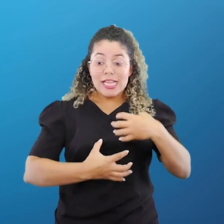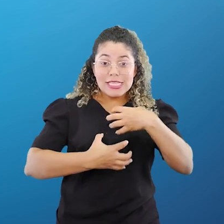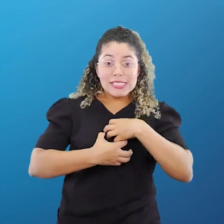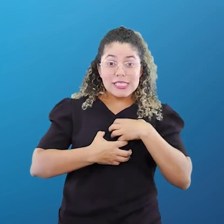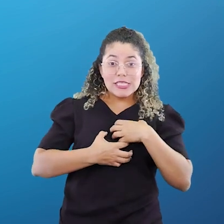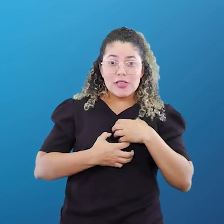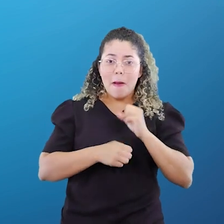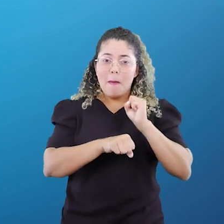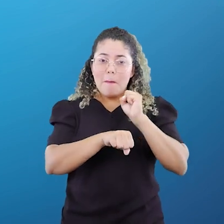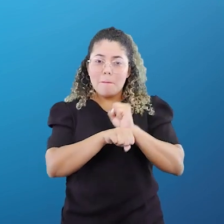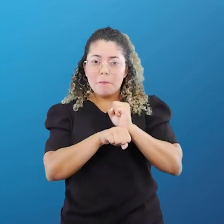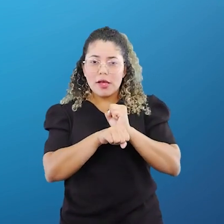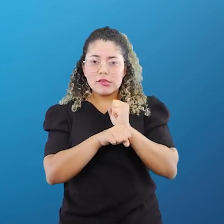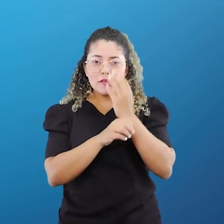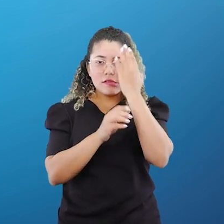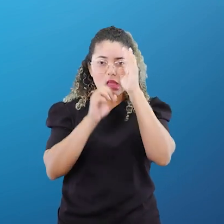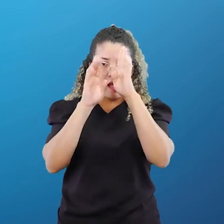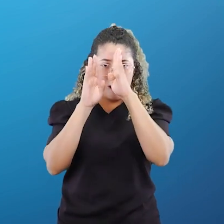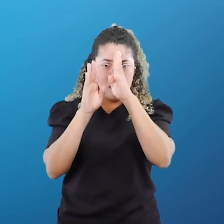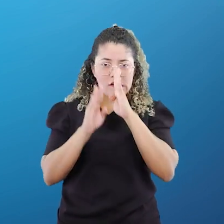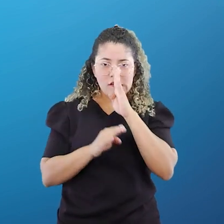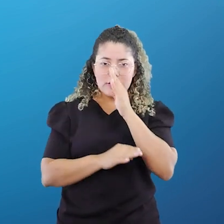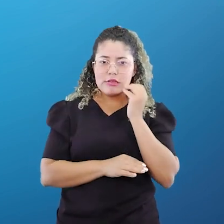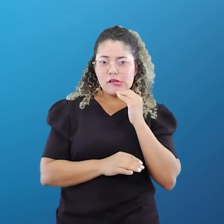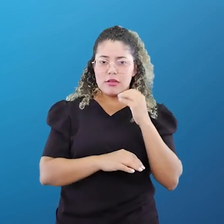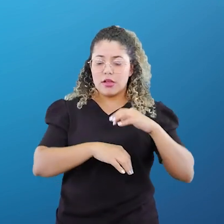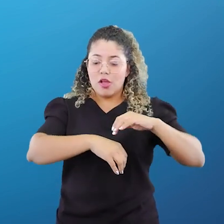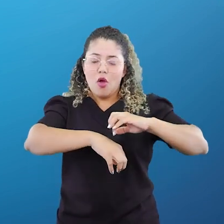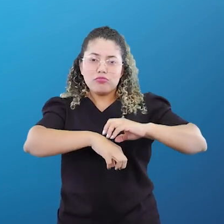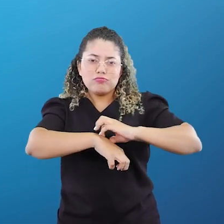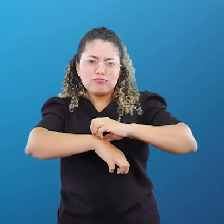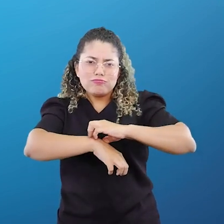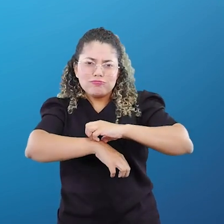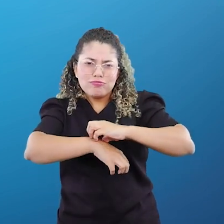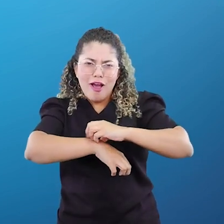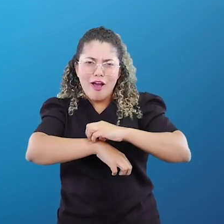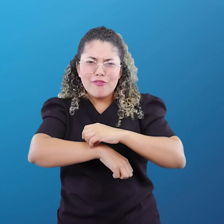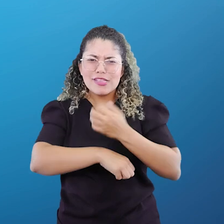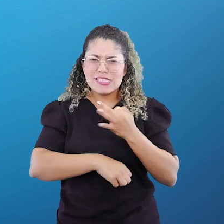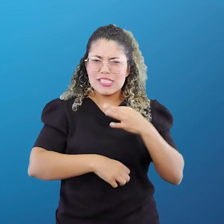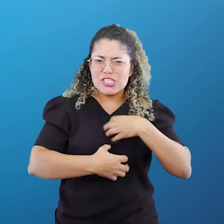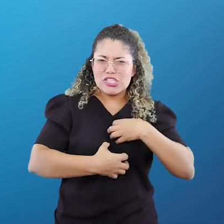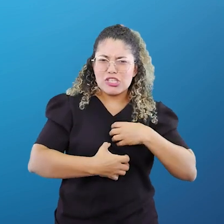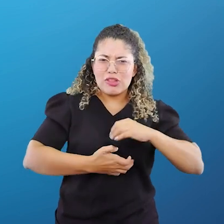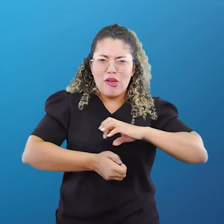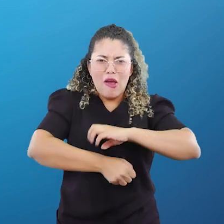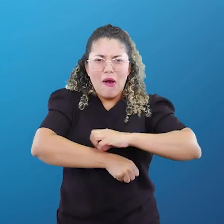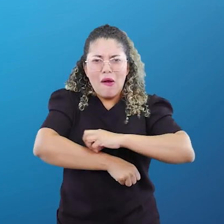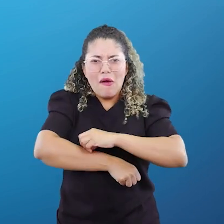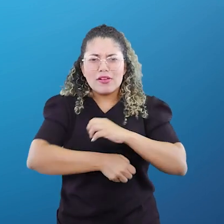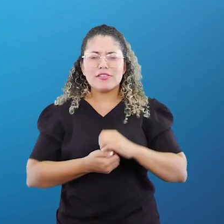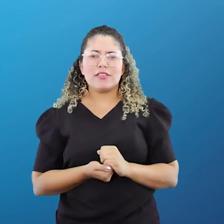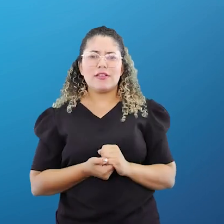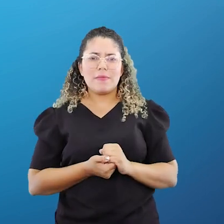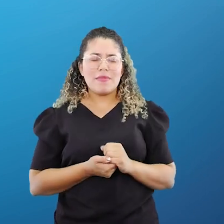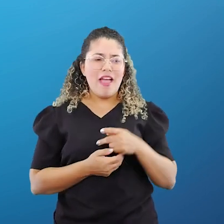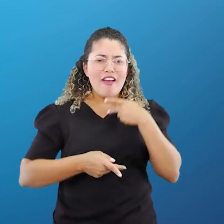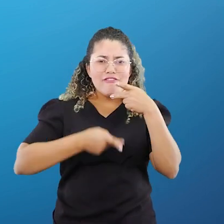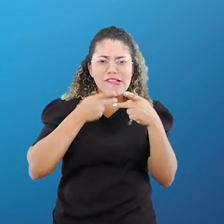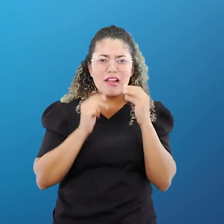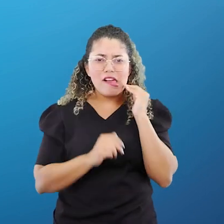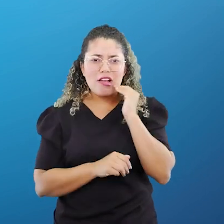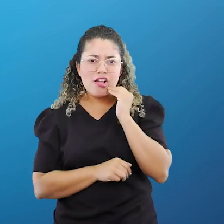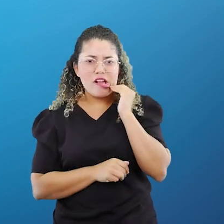sintomas, a paralisia facial, o formigamento, as confusões mentais, a pessoa não consegue falar de forma